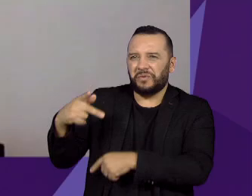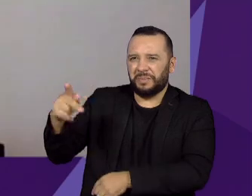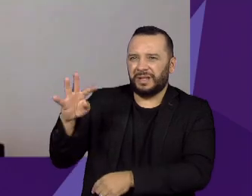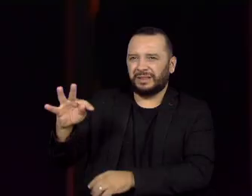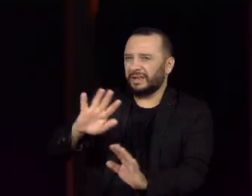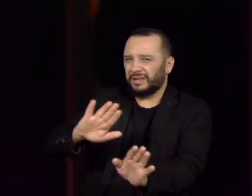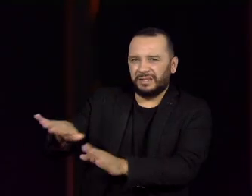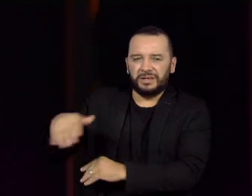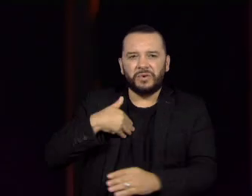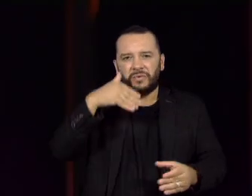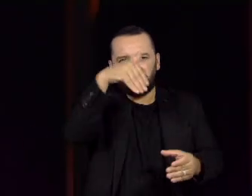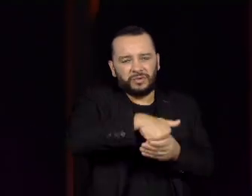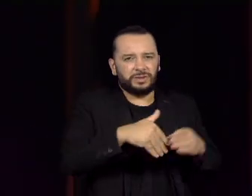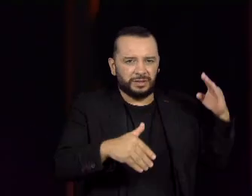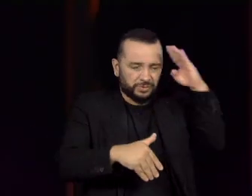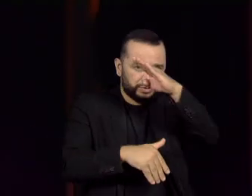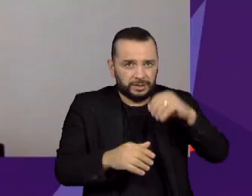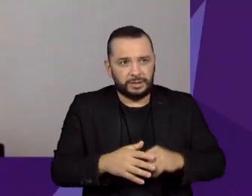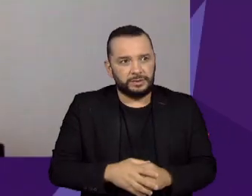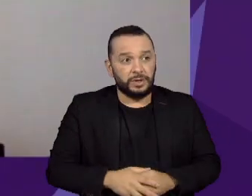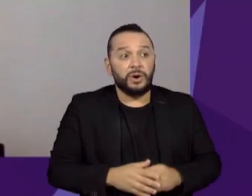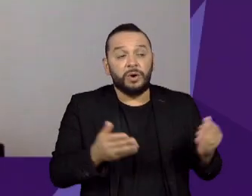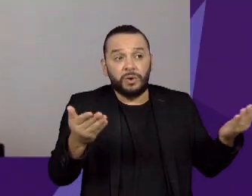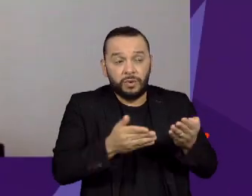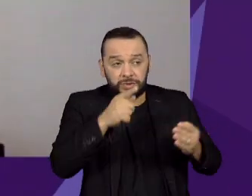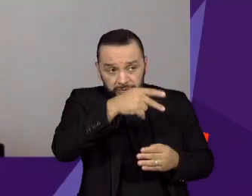Você repetiria esse voto hoje?